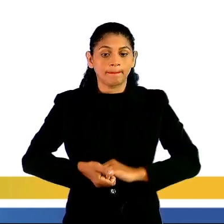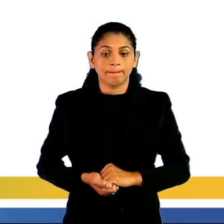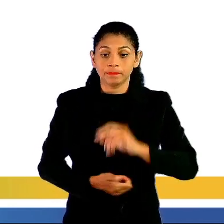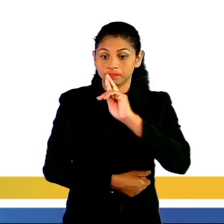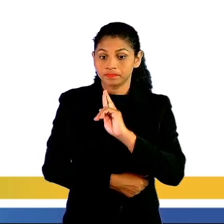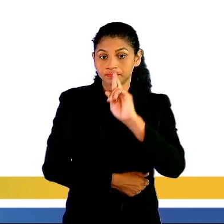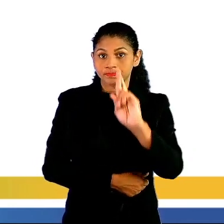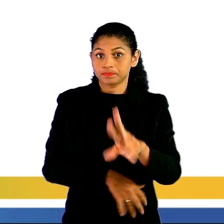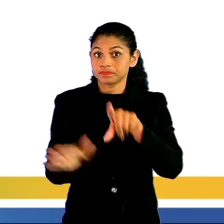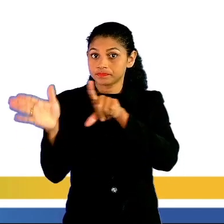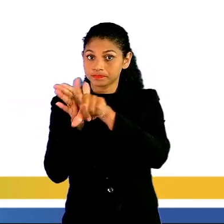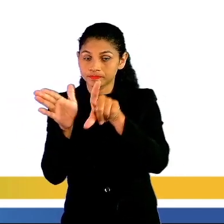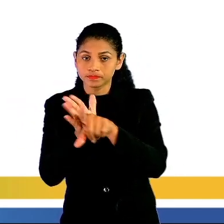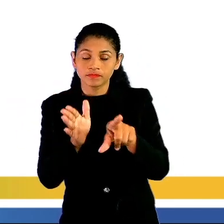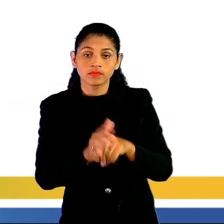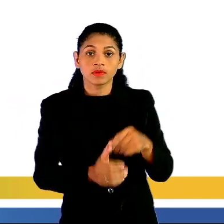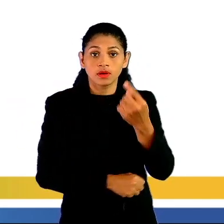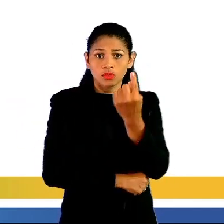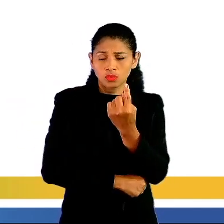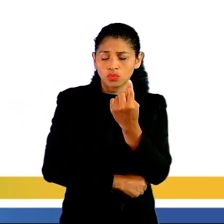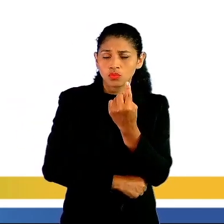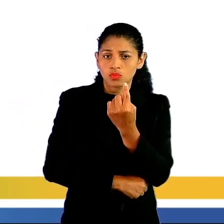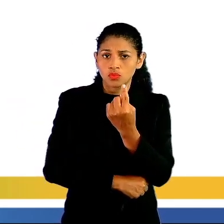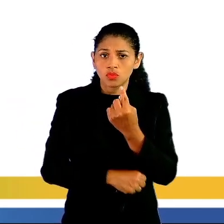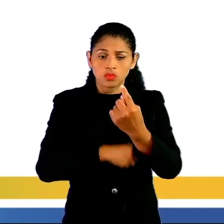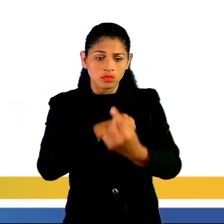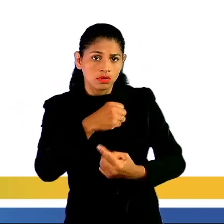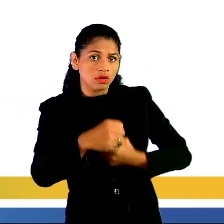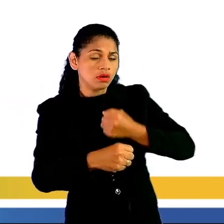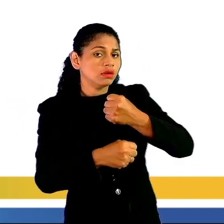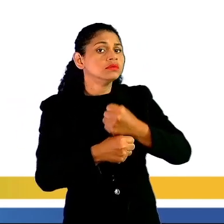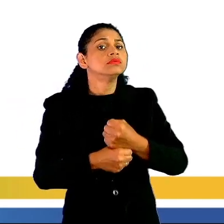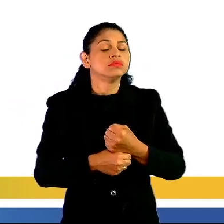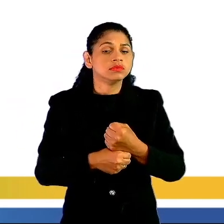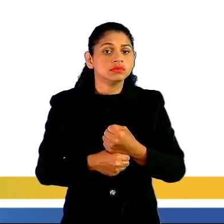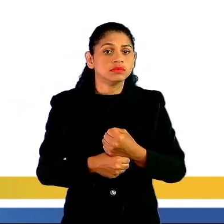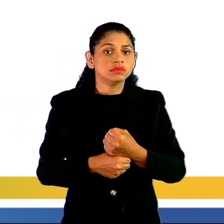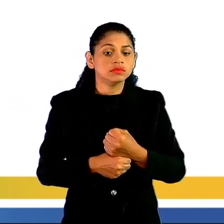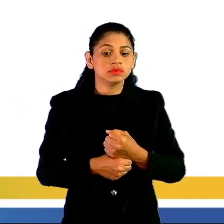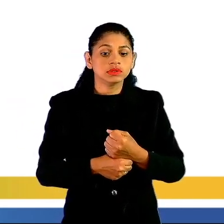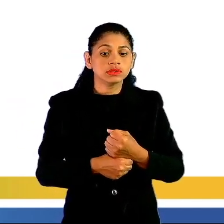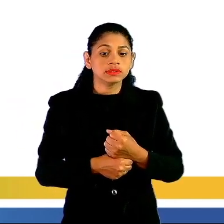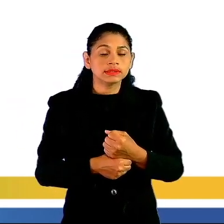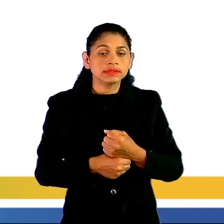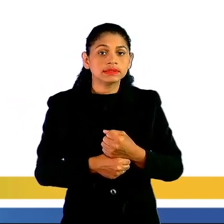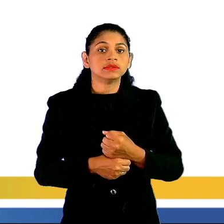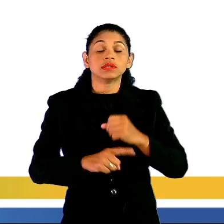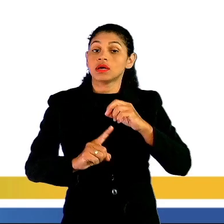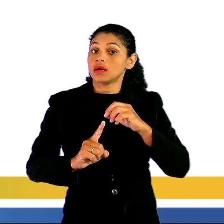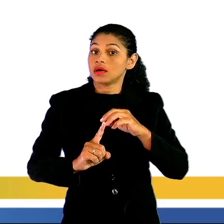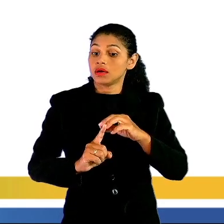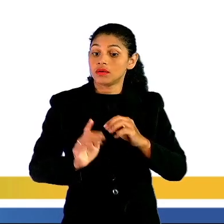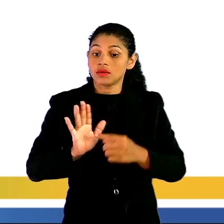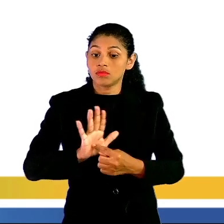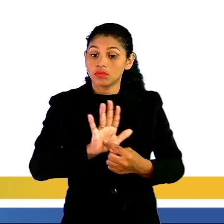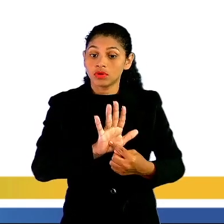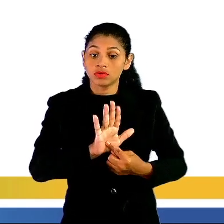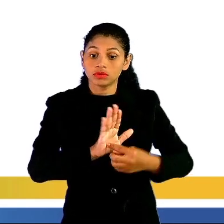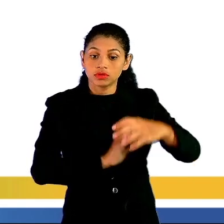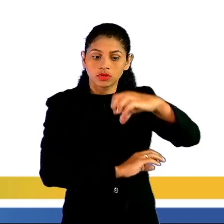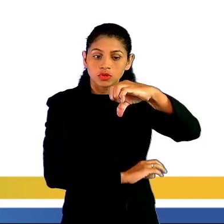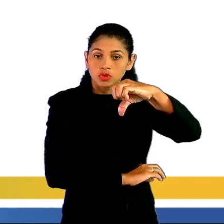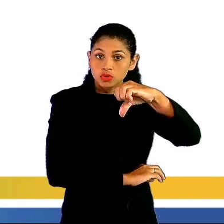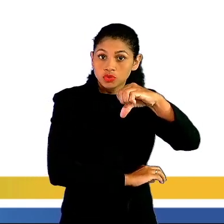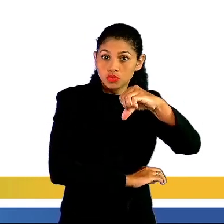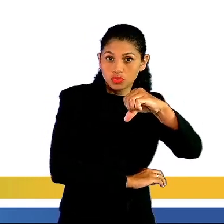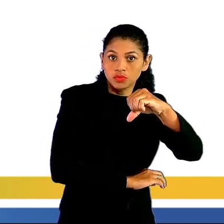Sabemos que 1 ano-luz, como nós vimos aí, é 9 trilhões e 500